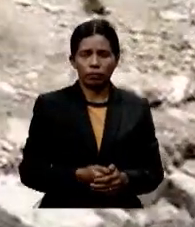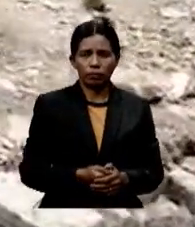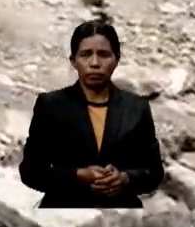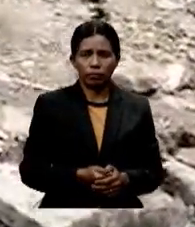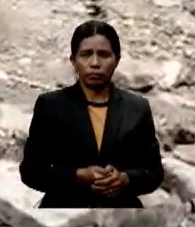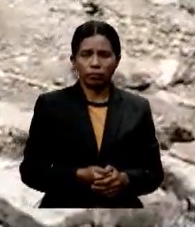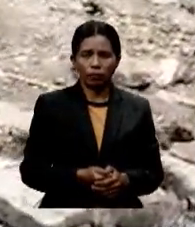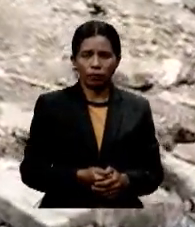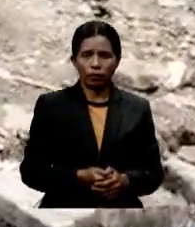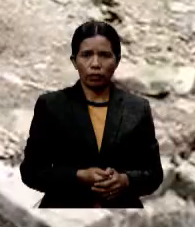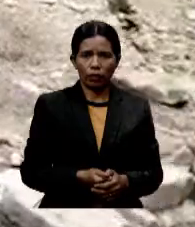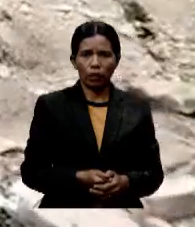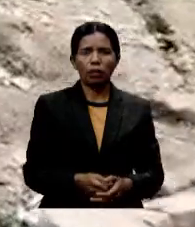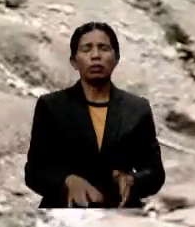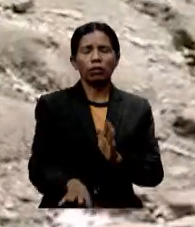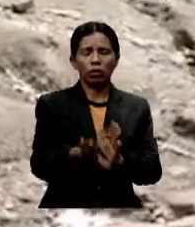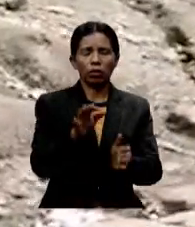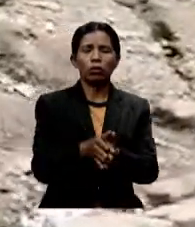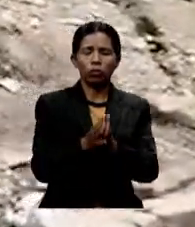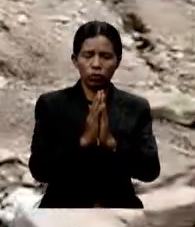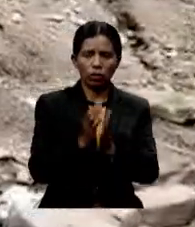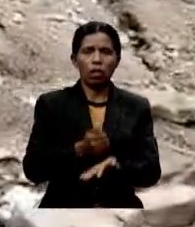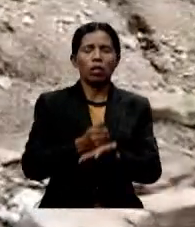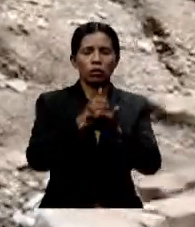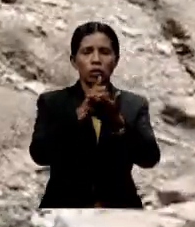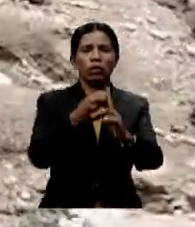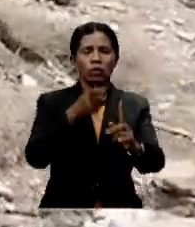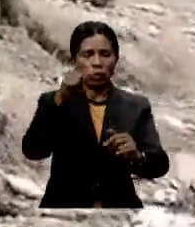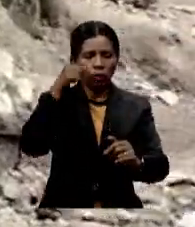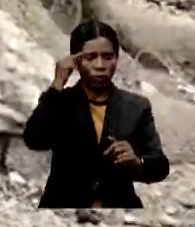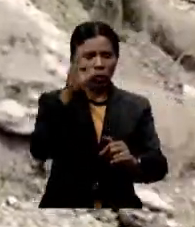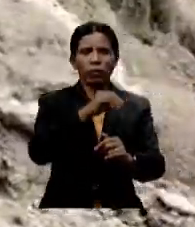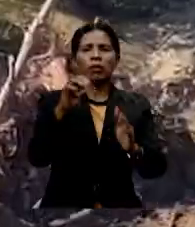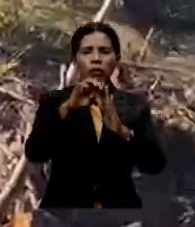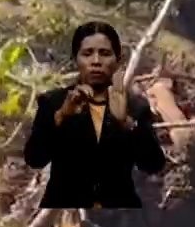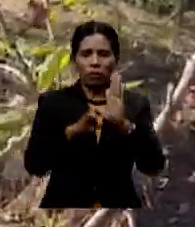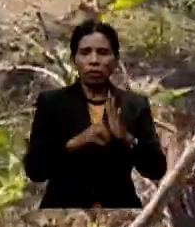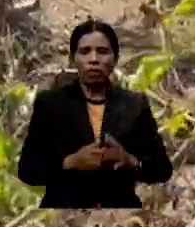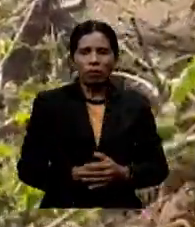haler, a tu, azura, retan, azura, a tu, azura, sano, se, governo ou estado.